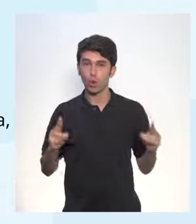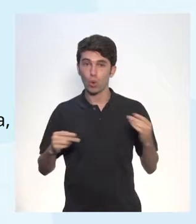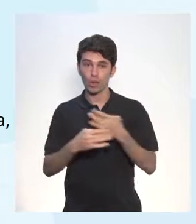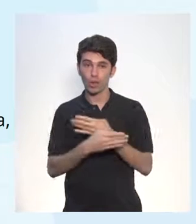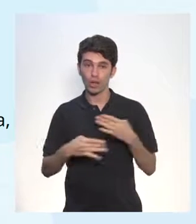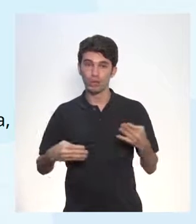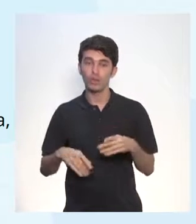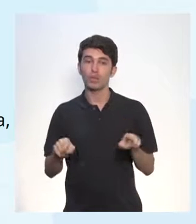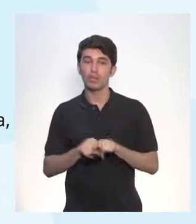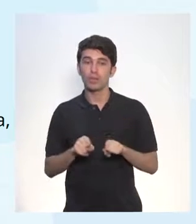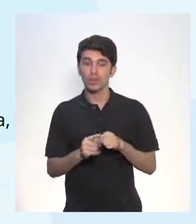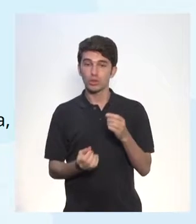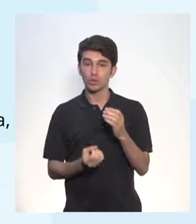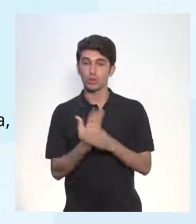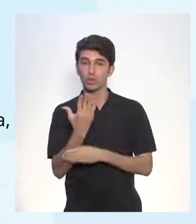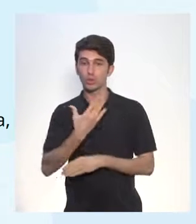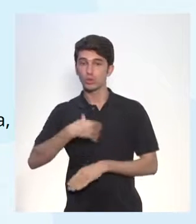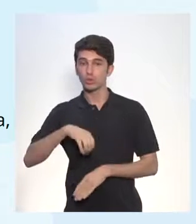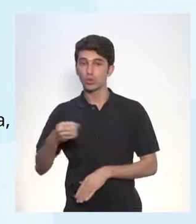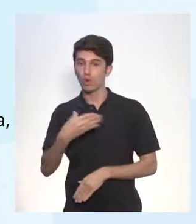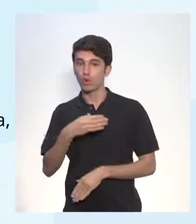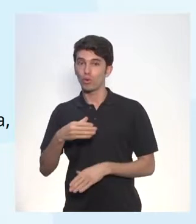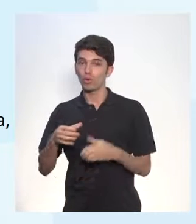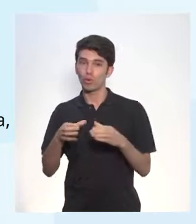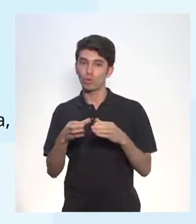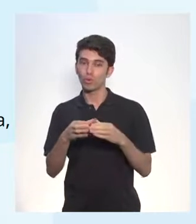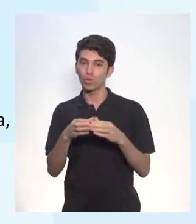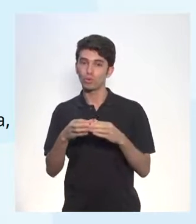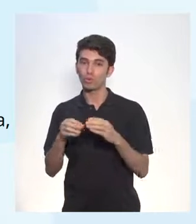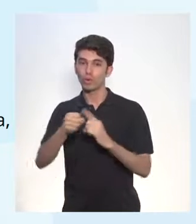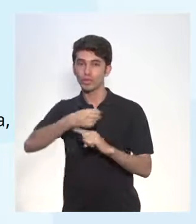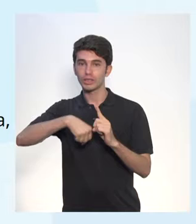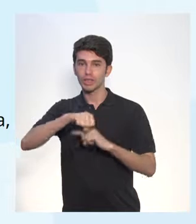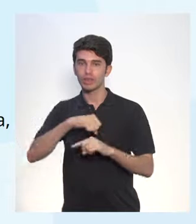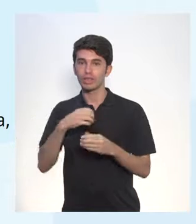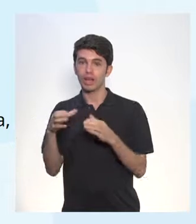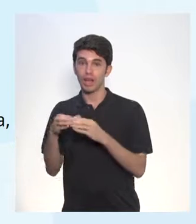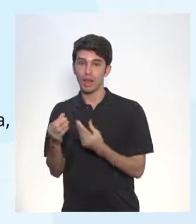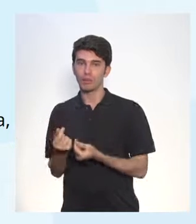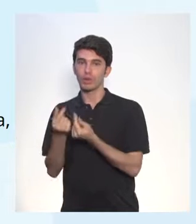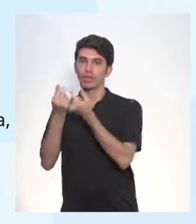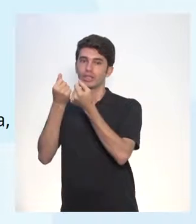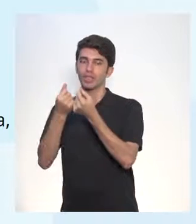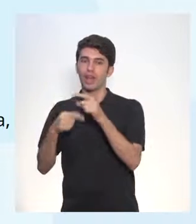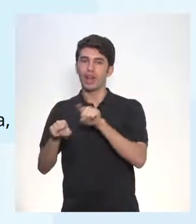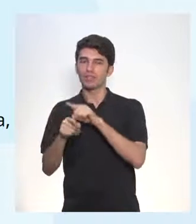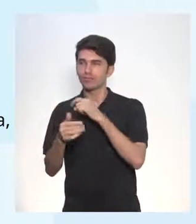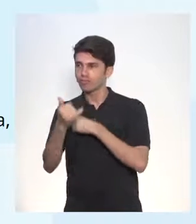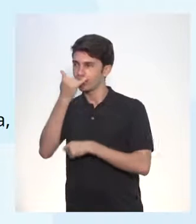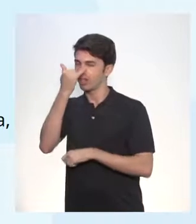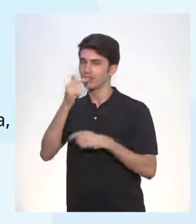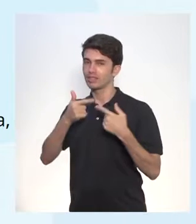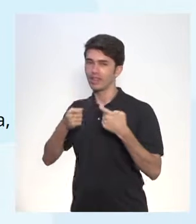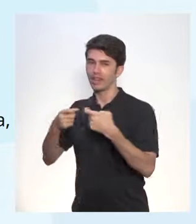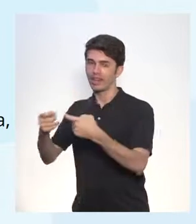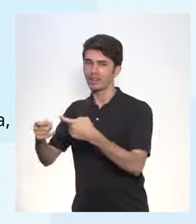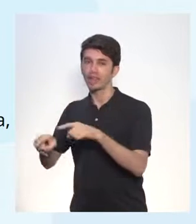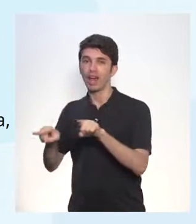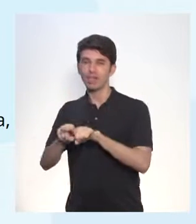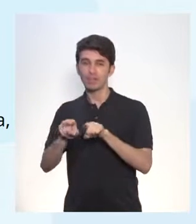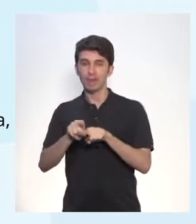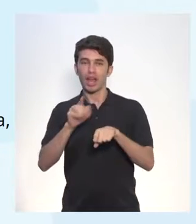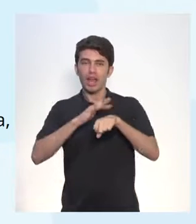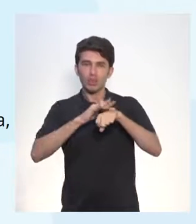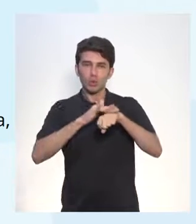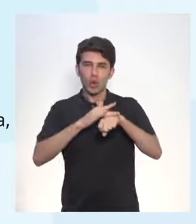grupo social, que é a burguesia. Aí nós temos o fracasso das cruzadas, a peste negra na Europa, que vai matar